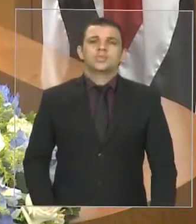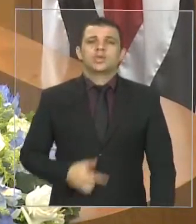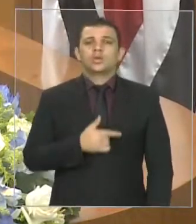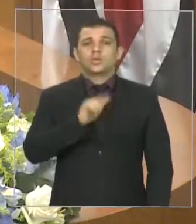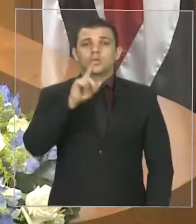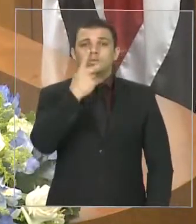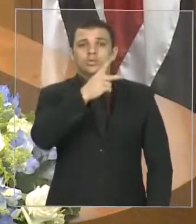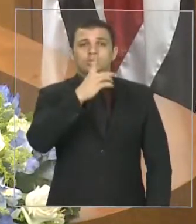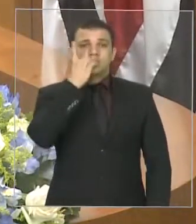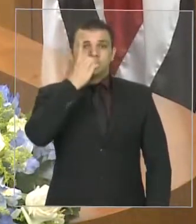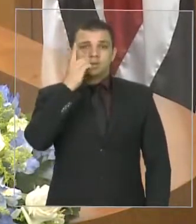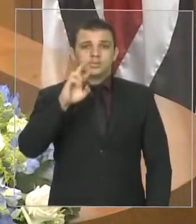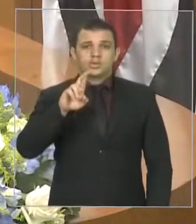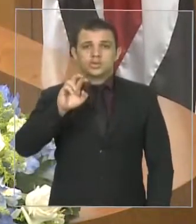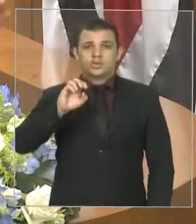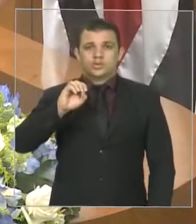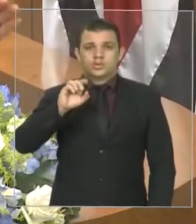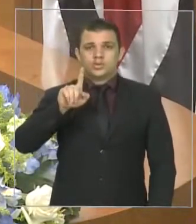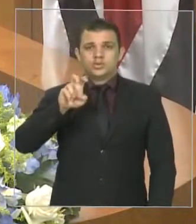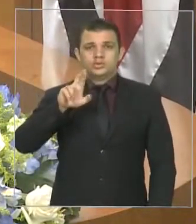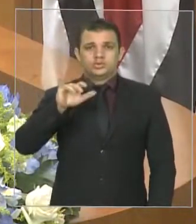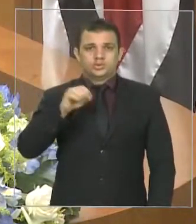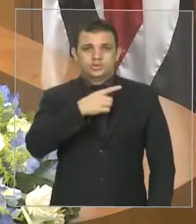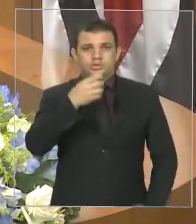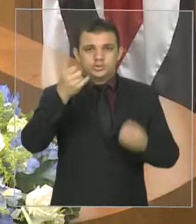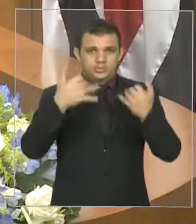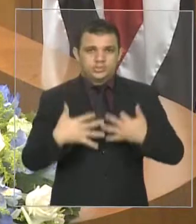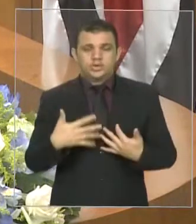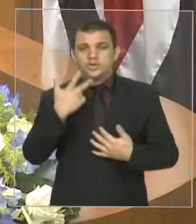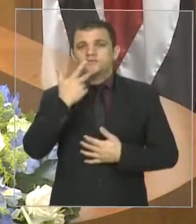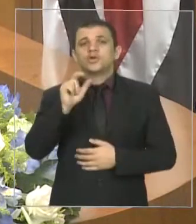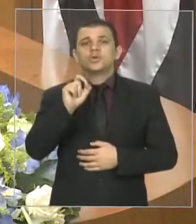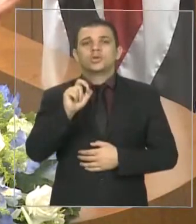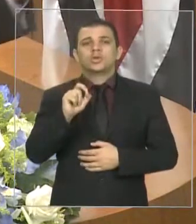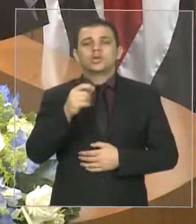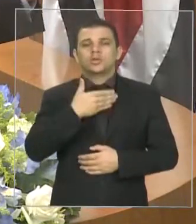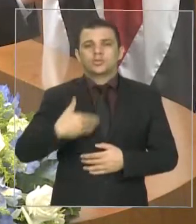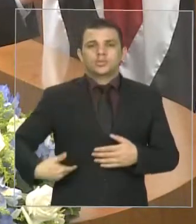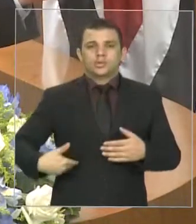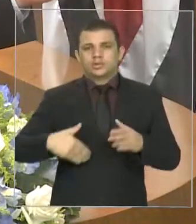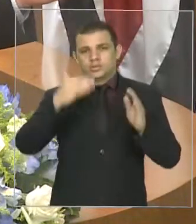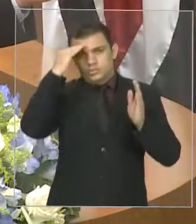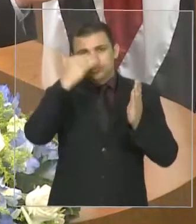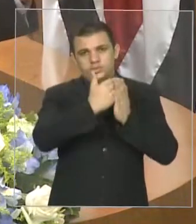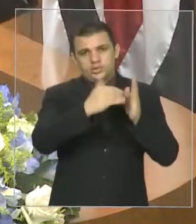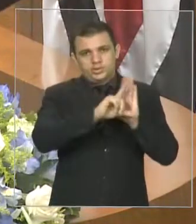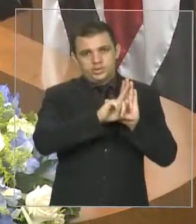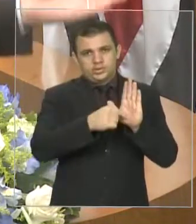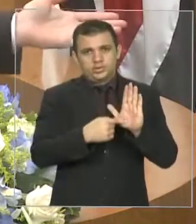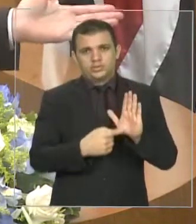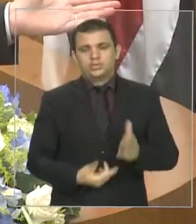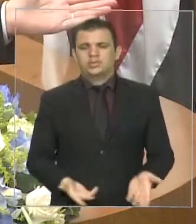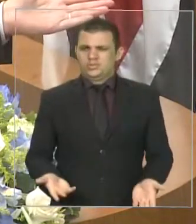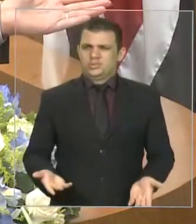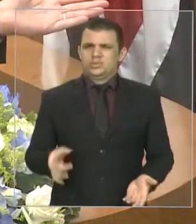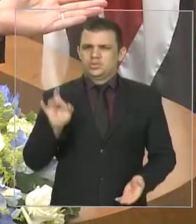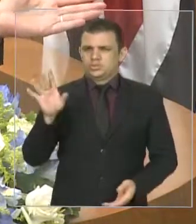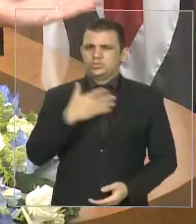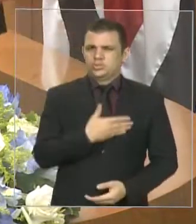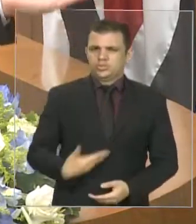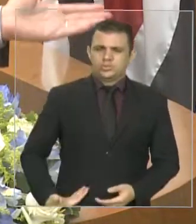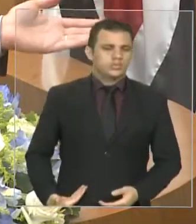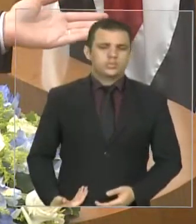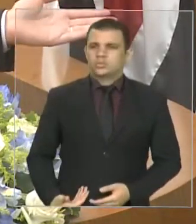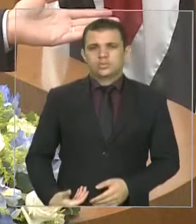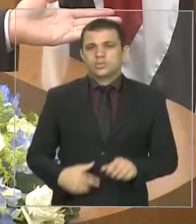Rogério Cafeteira trouxe: o governo é legalista. Ora, não é só o governo, está na Constituição, artigo